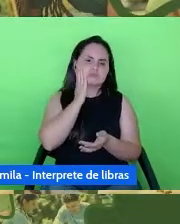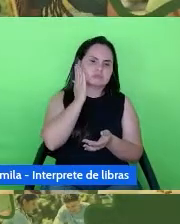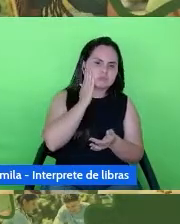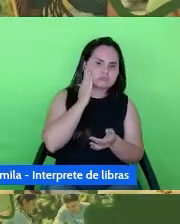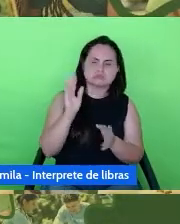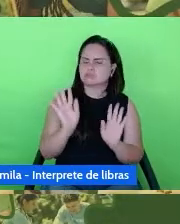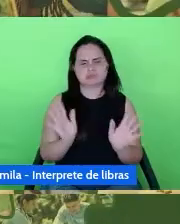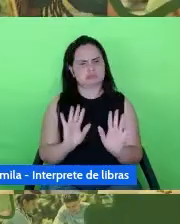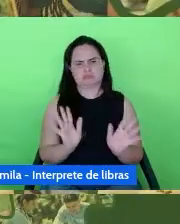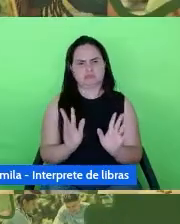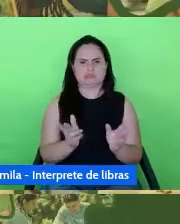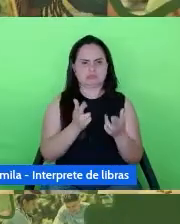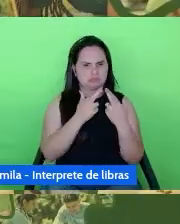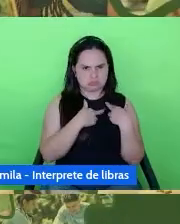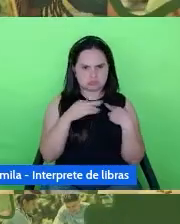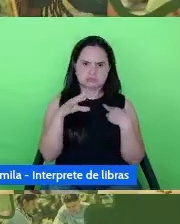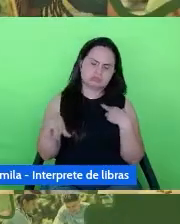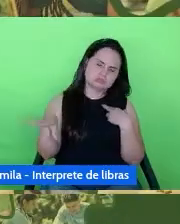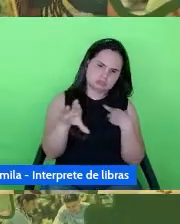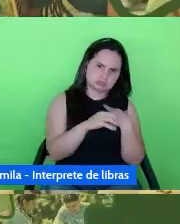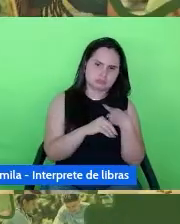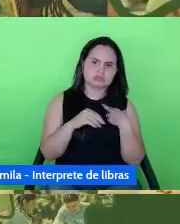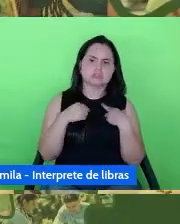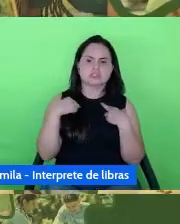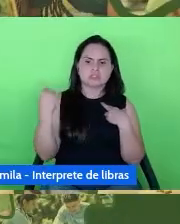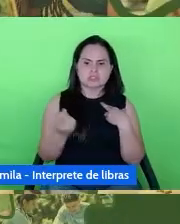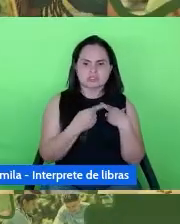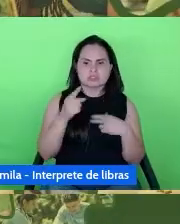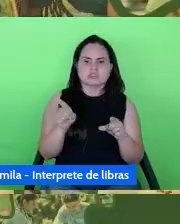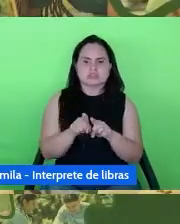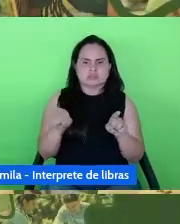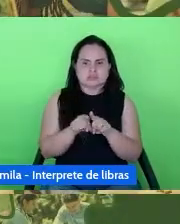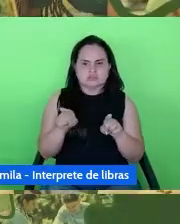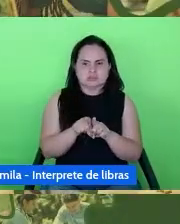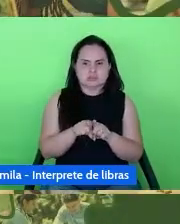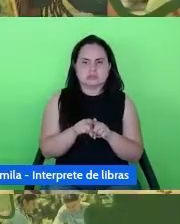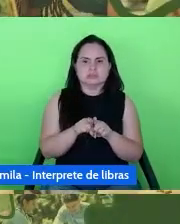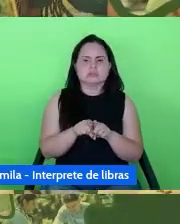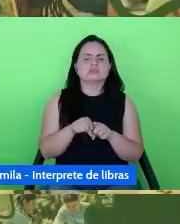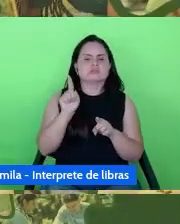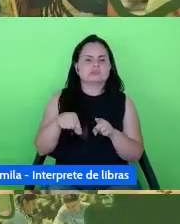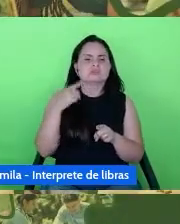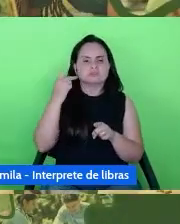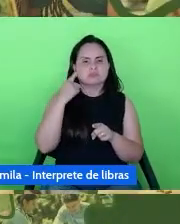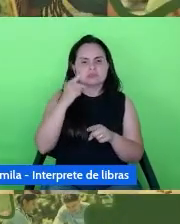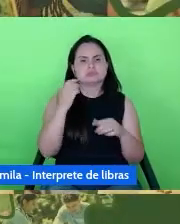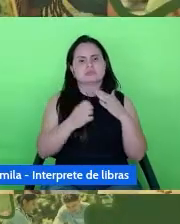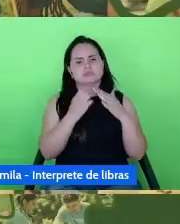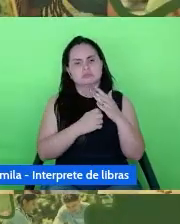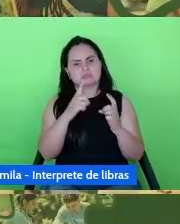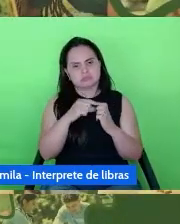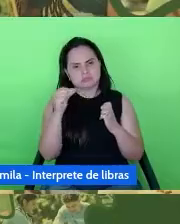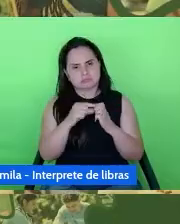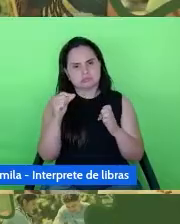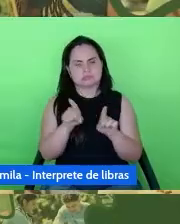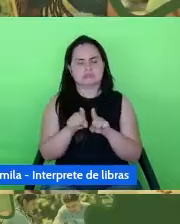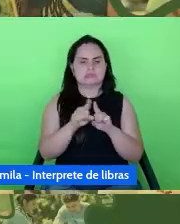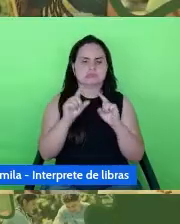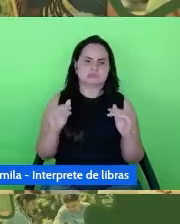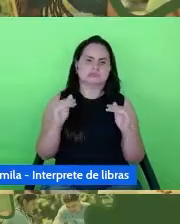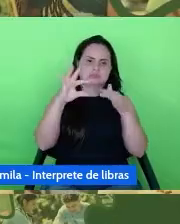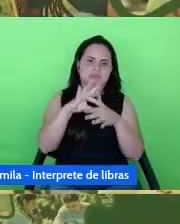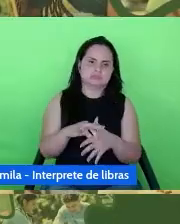Não, responsabilidade de todo mundo, nossa individual, mas é dos políticos, é dos empresários, é das lideranças